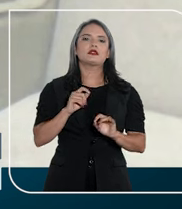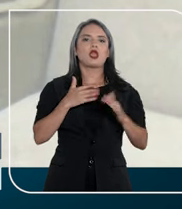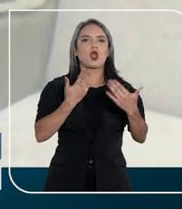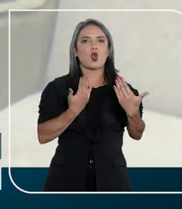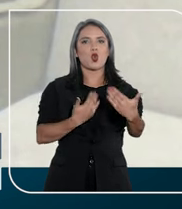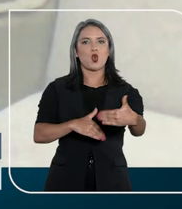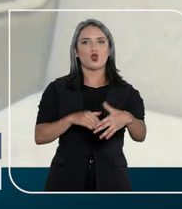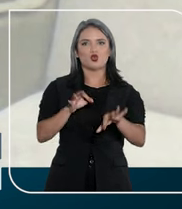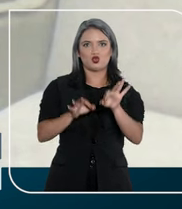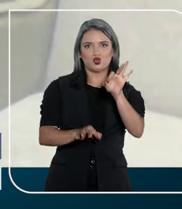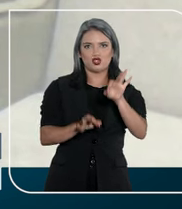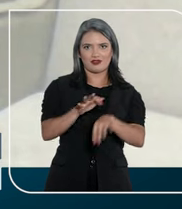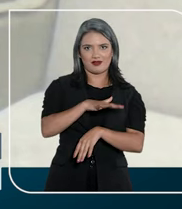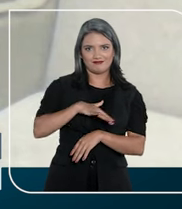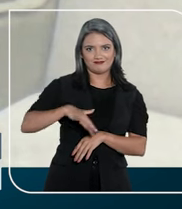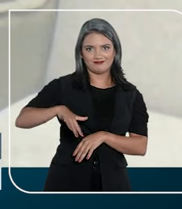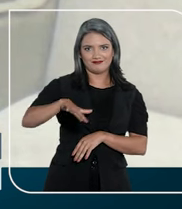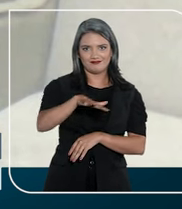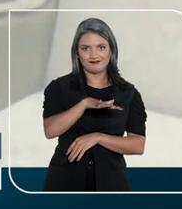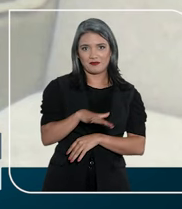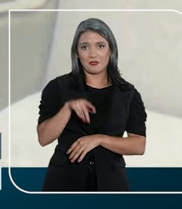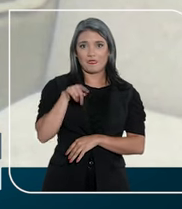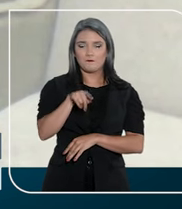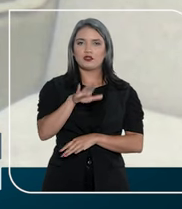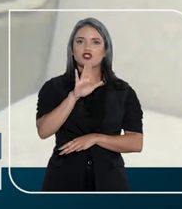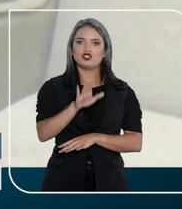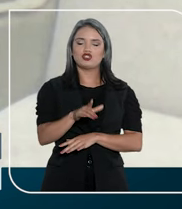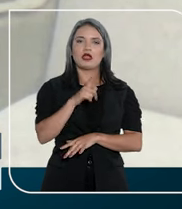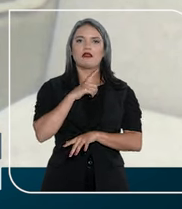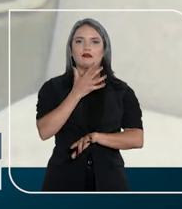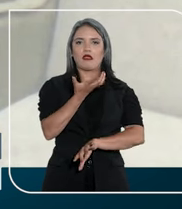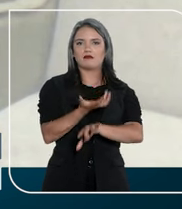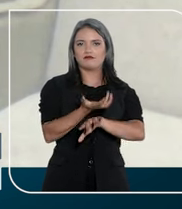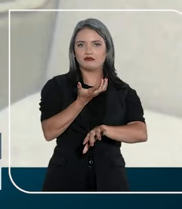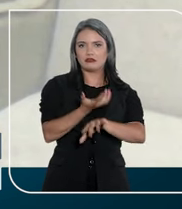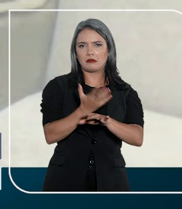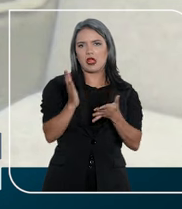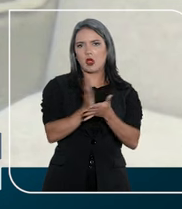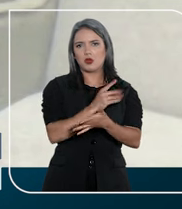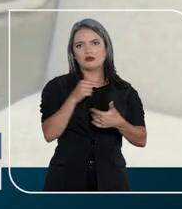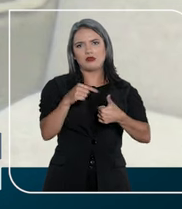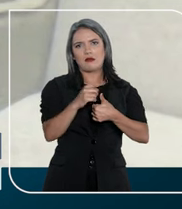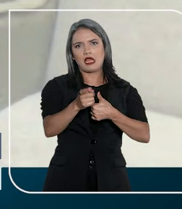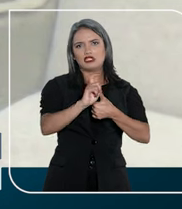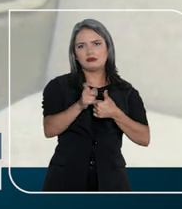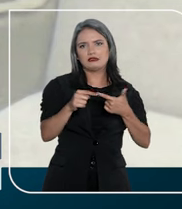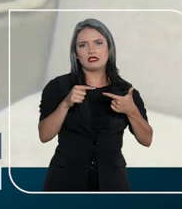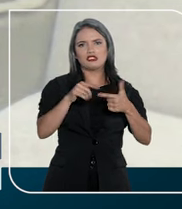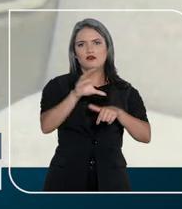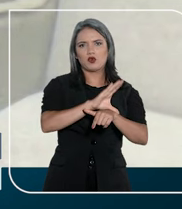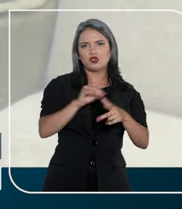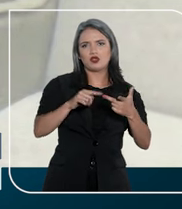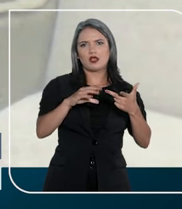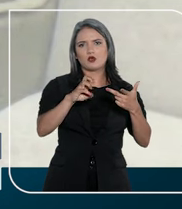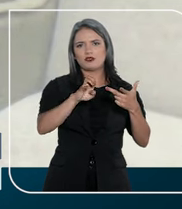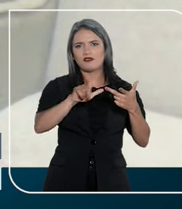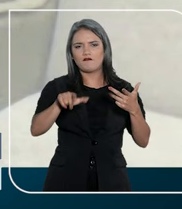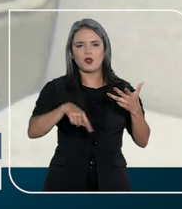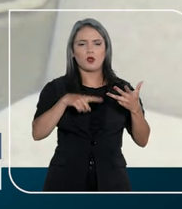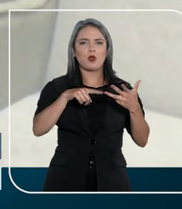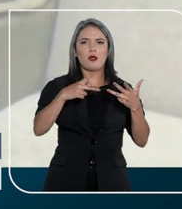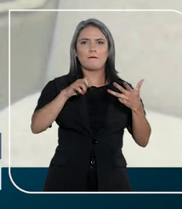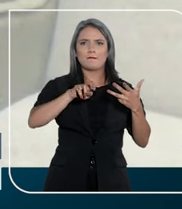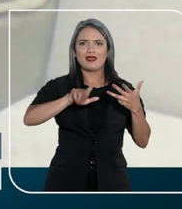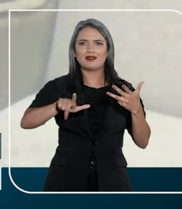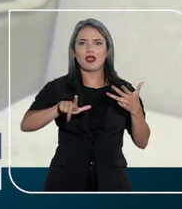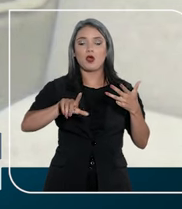área jurídica, você estabeleça algumas disciplinas jurídicas, direito administrativo, direito constitucional, direito civil, direito penal, mas